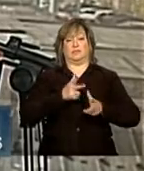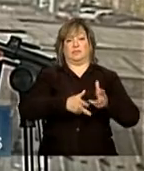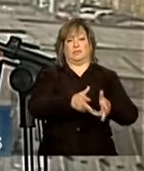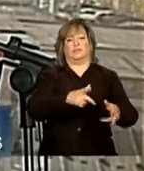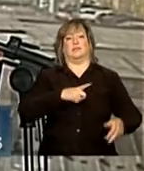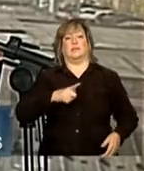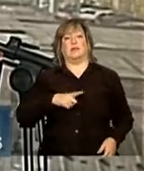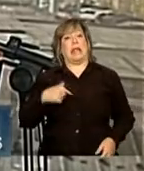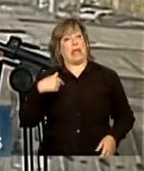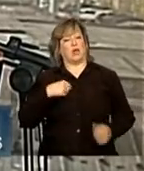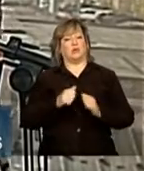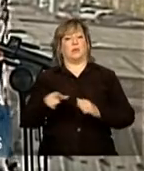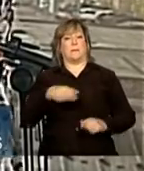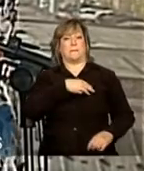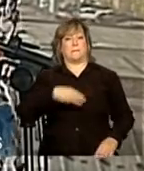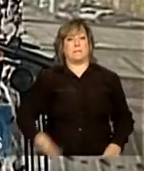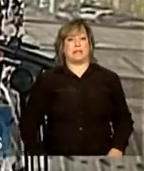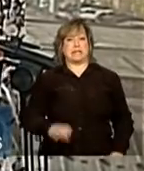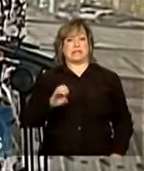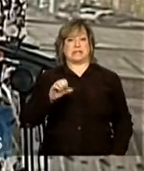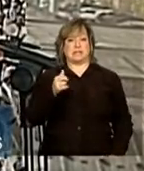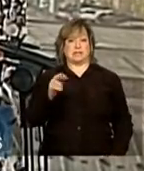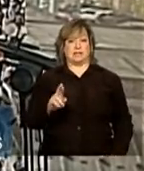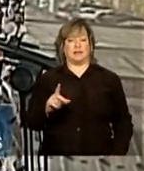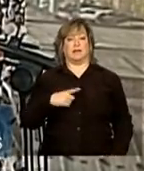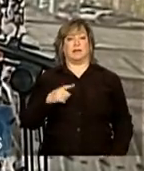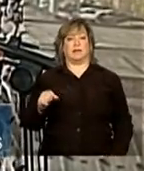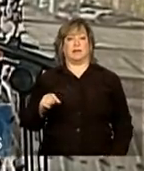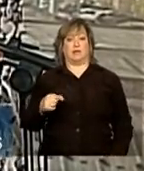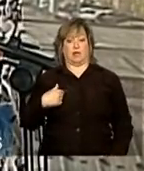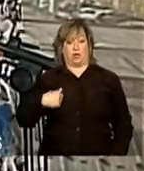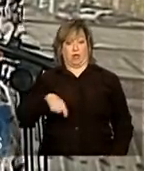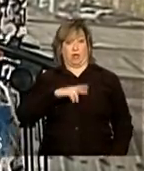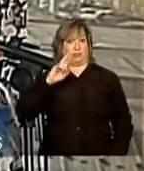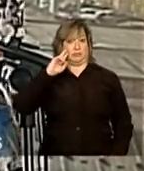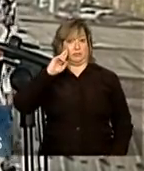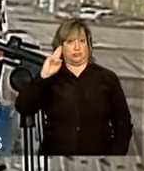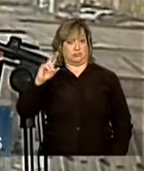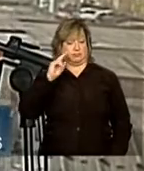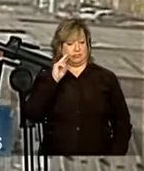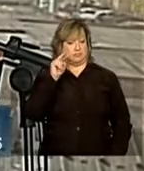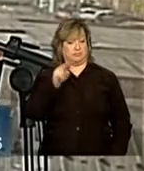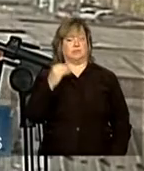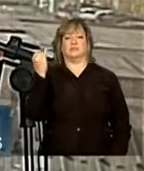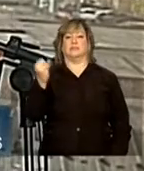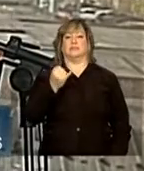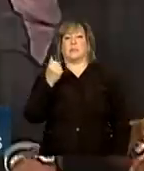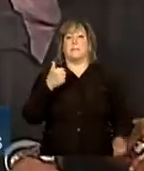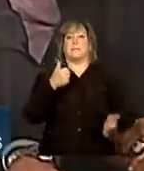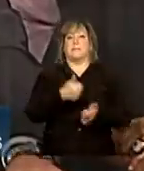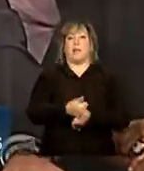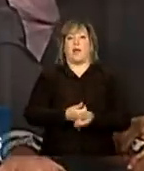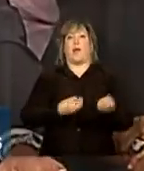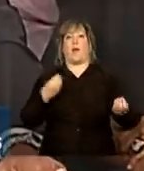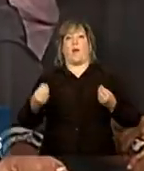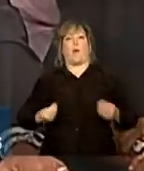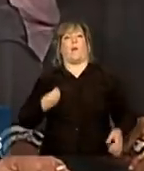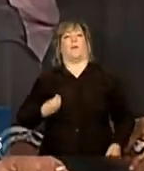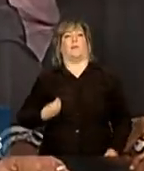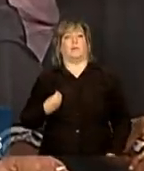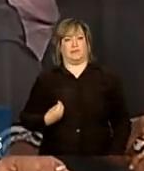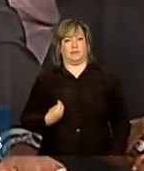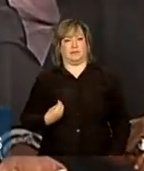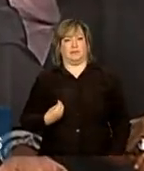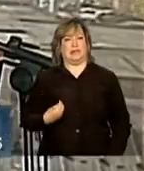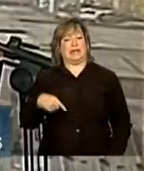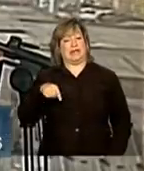César Borges, sabe aquela história, o olho do dono engorda o boi. Então, nós vamos ver o nosso boi nos trilhos.